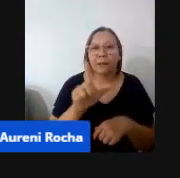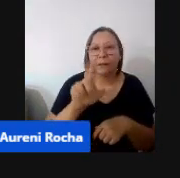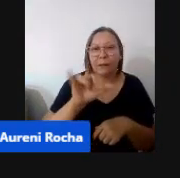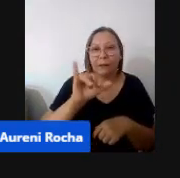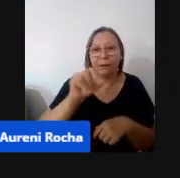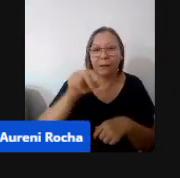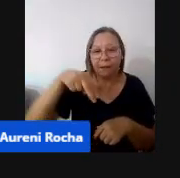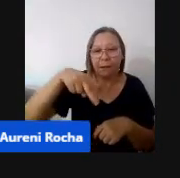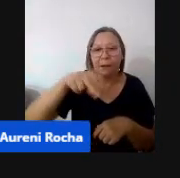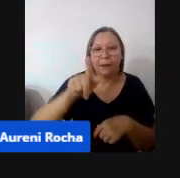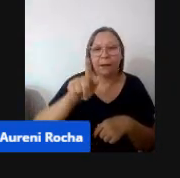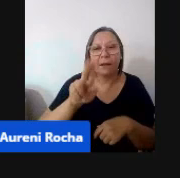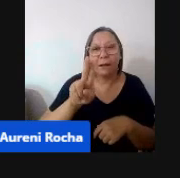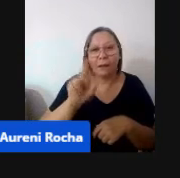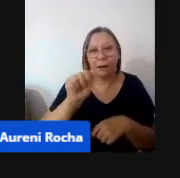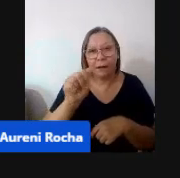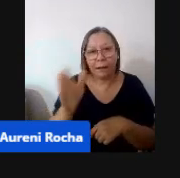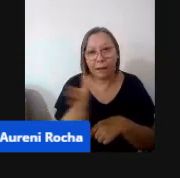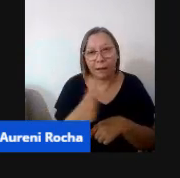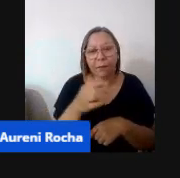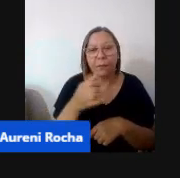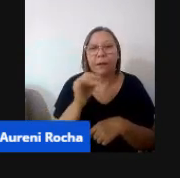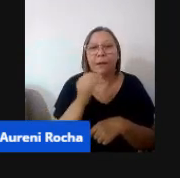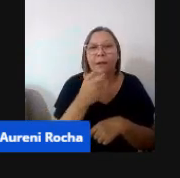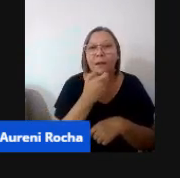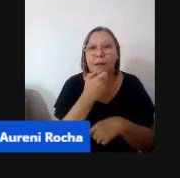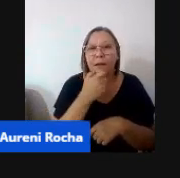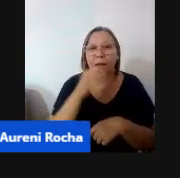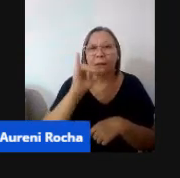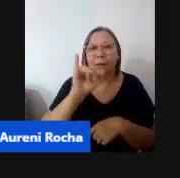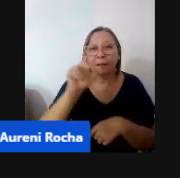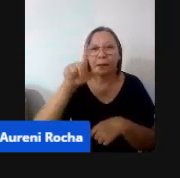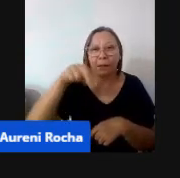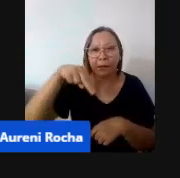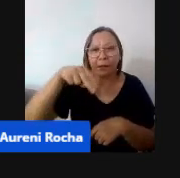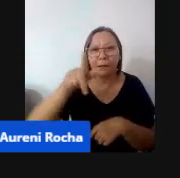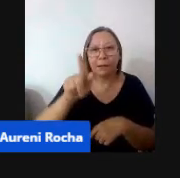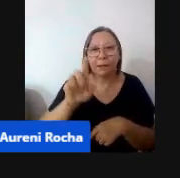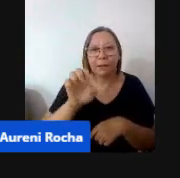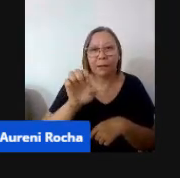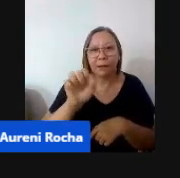pequeno, eu posso puxar o cursor e aumentar